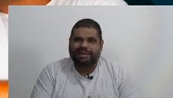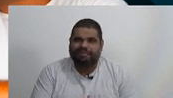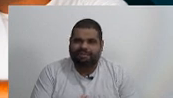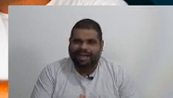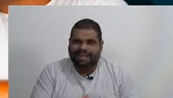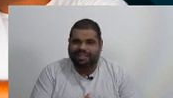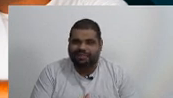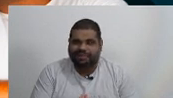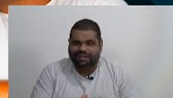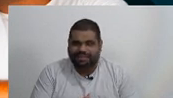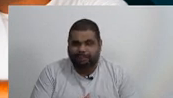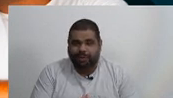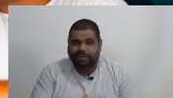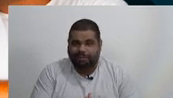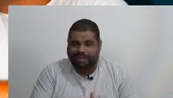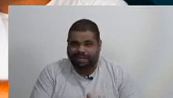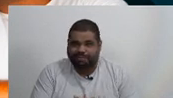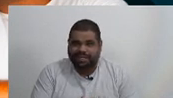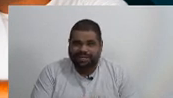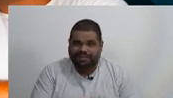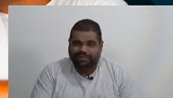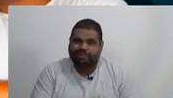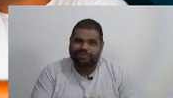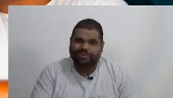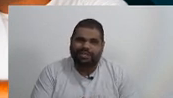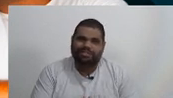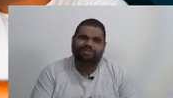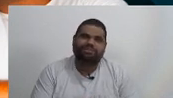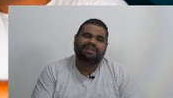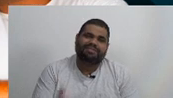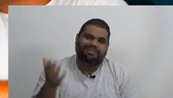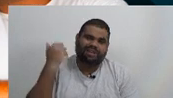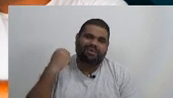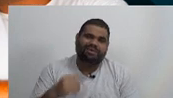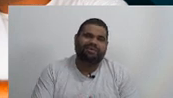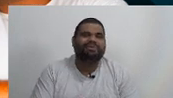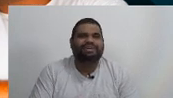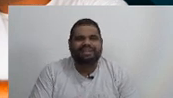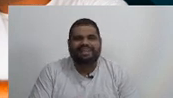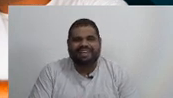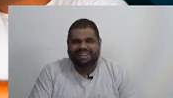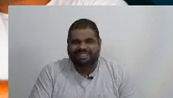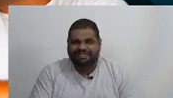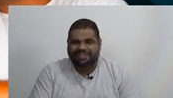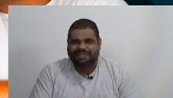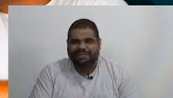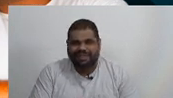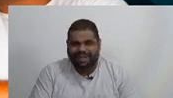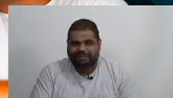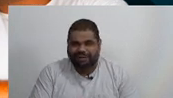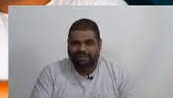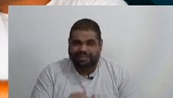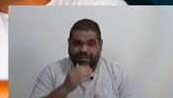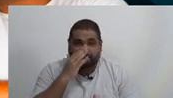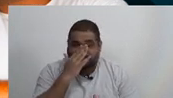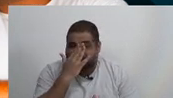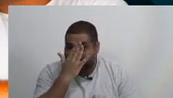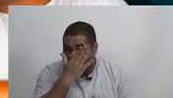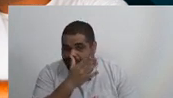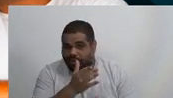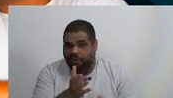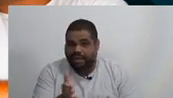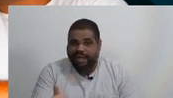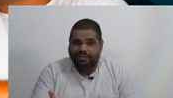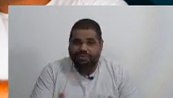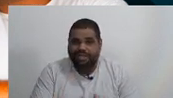dificuldades para resolver esse probleminha de funções, vem comigo que esse vídeo é para você.